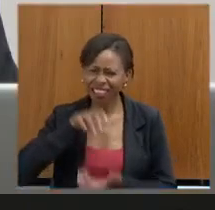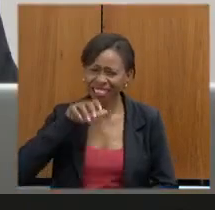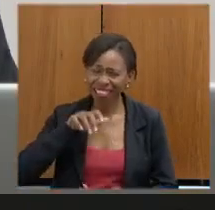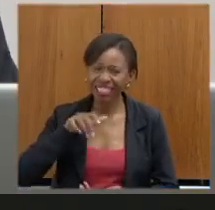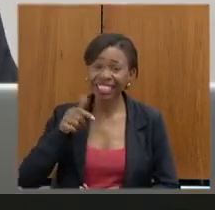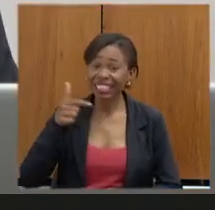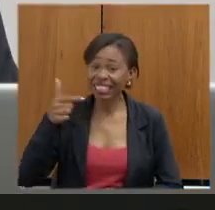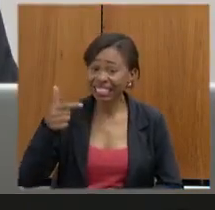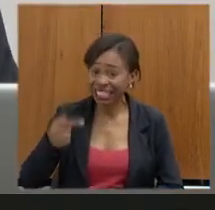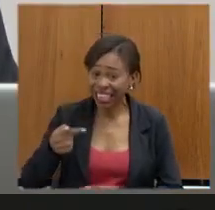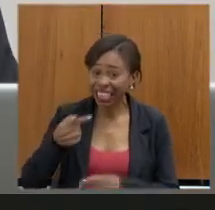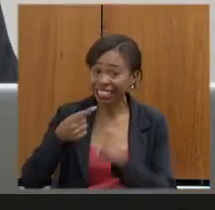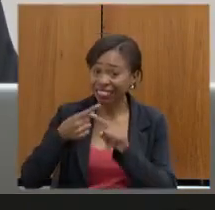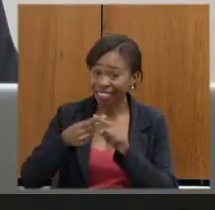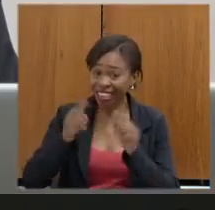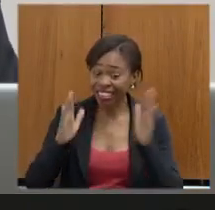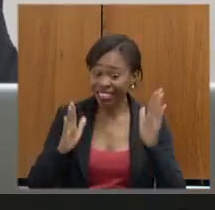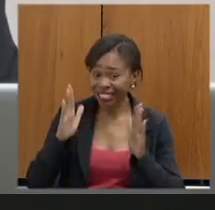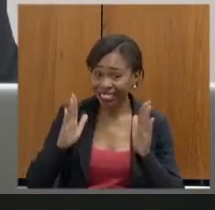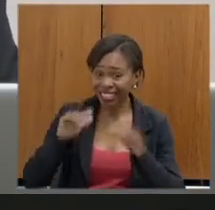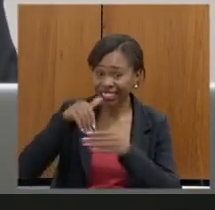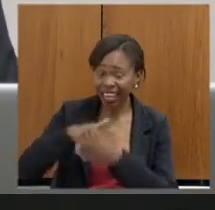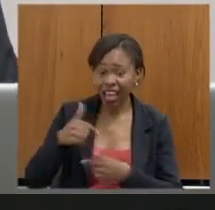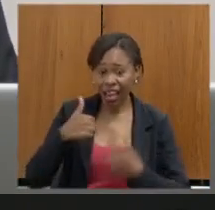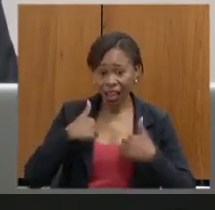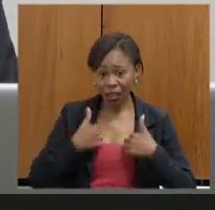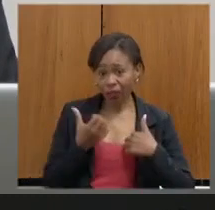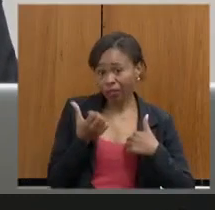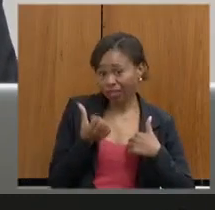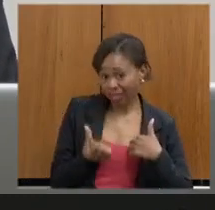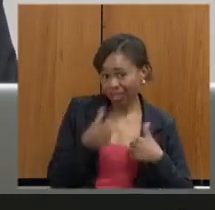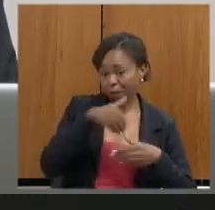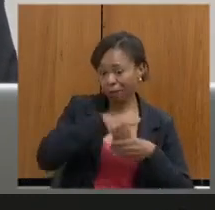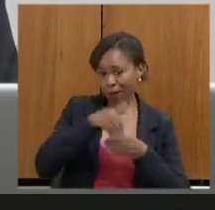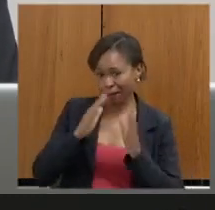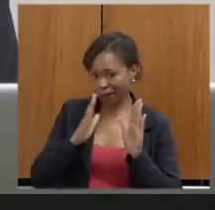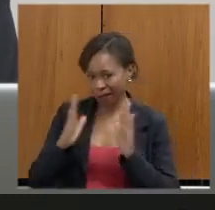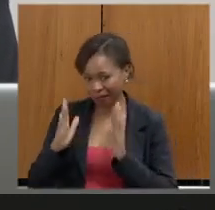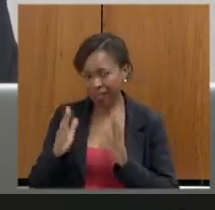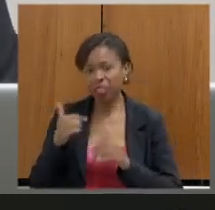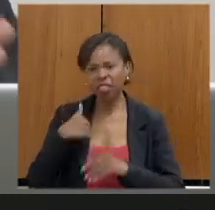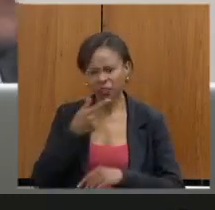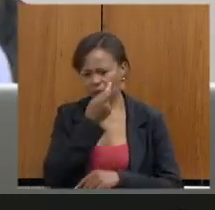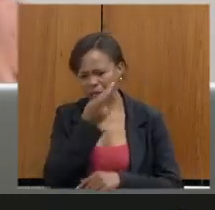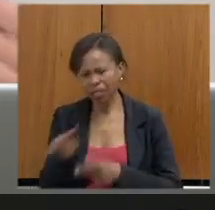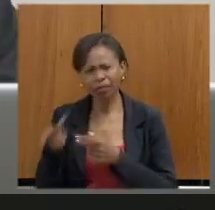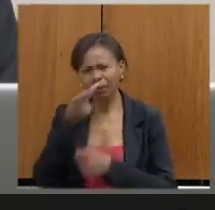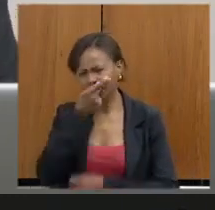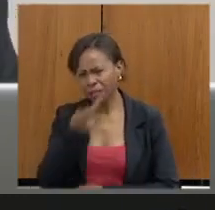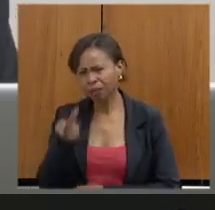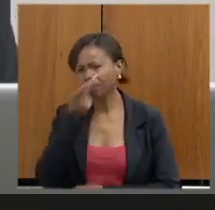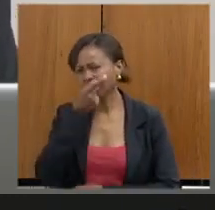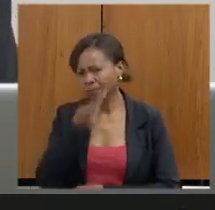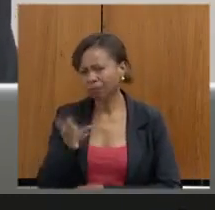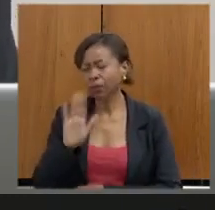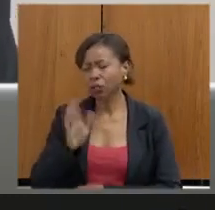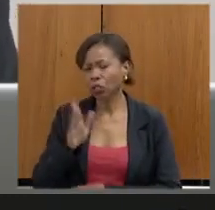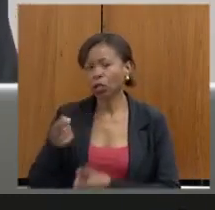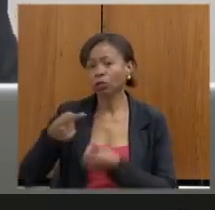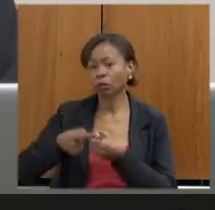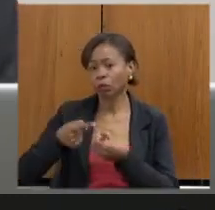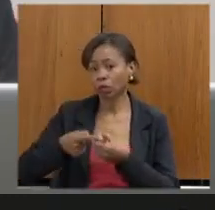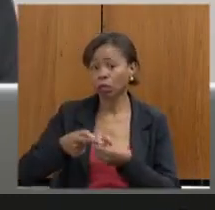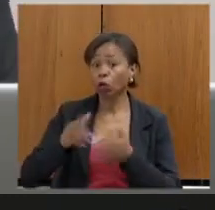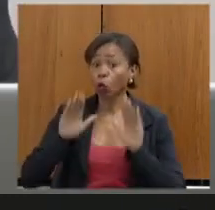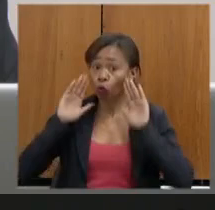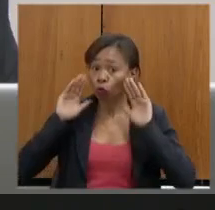mandato eu estou exercendo o sexto mandato já fiz várias visitas ao município pobre com visitas focadas a turma